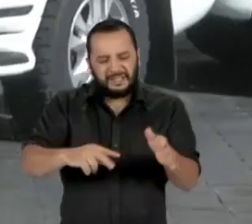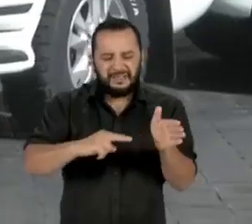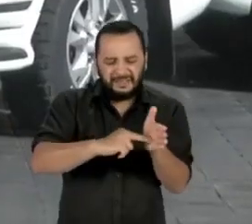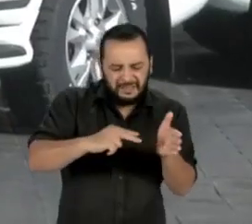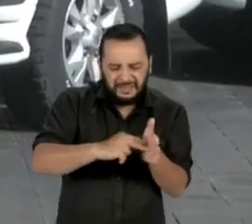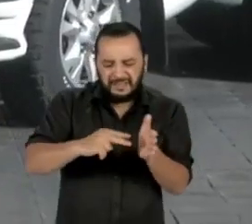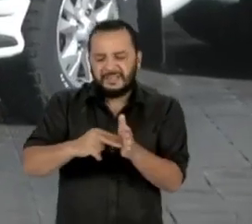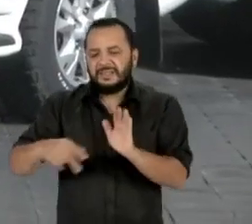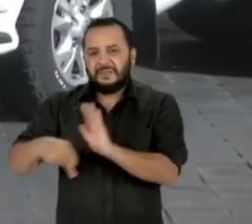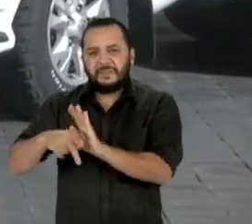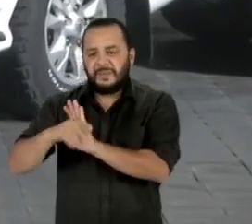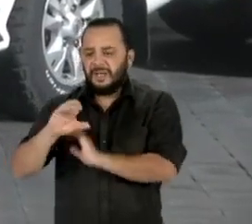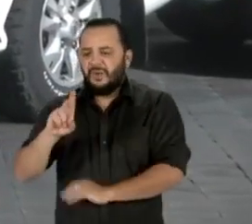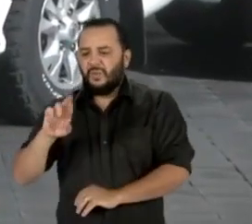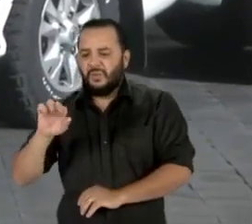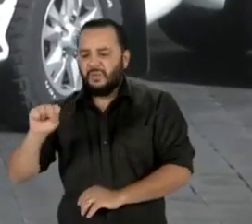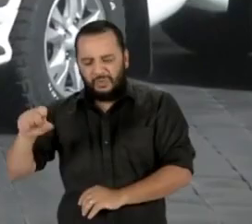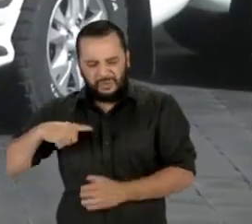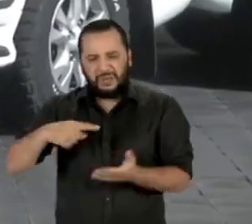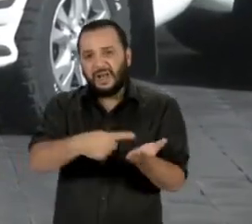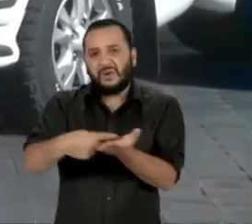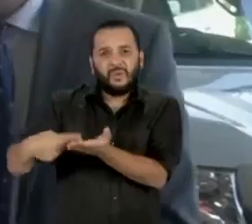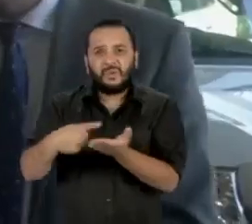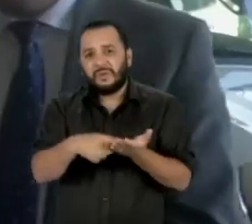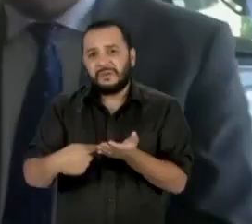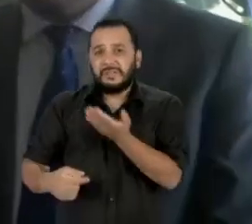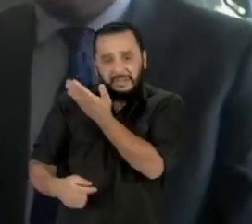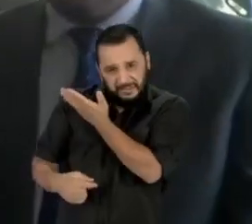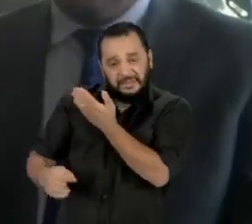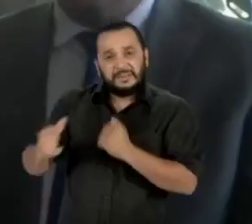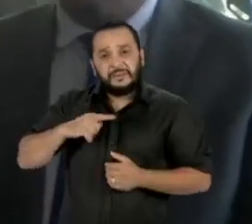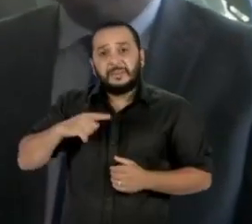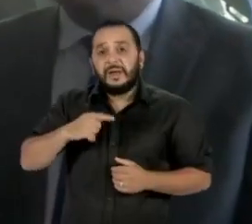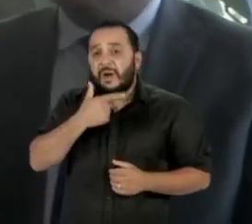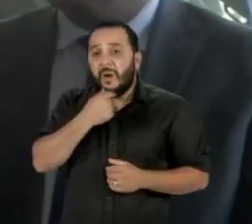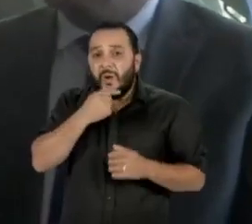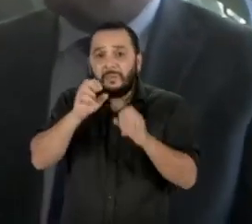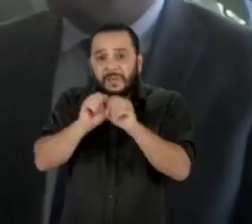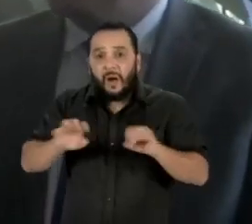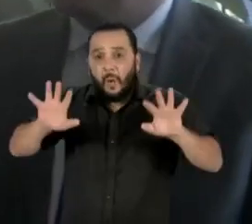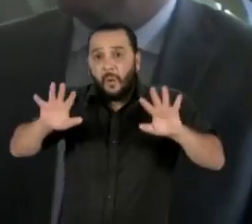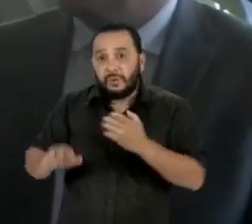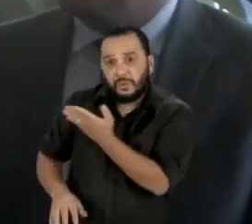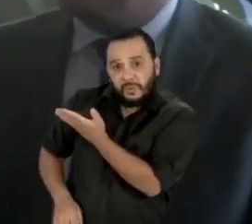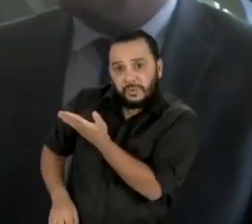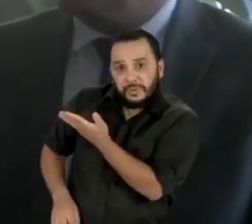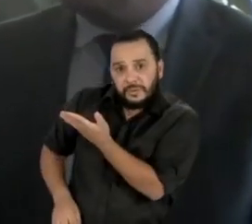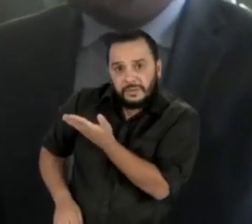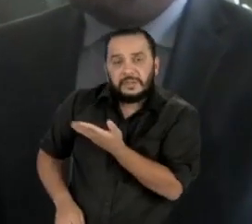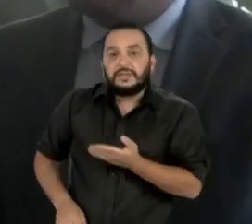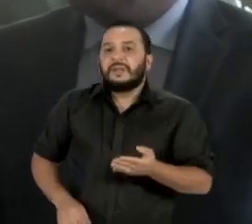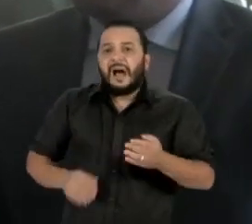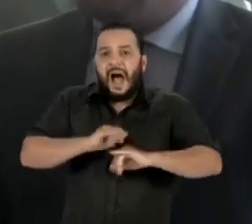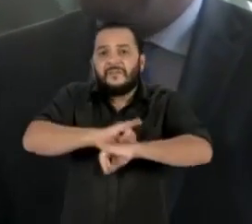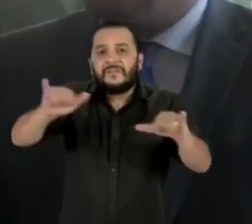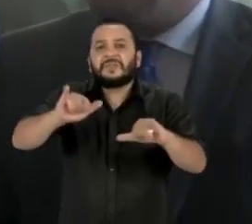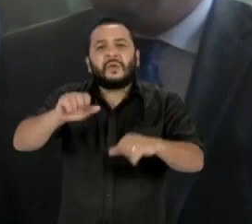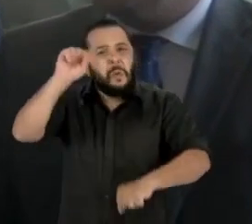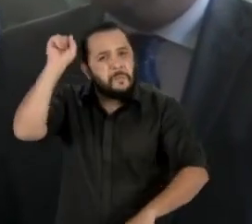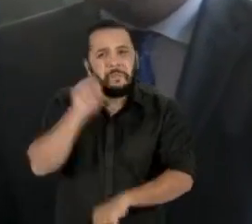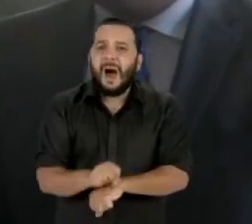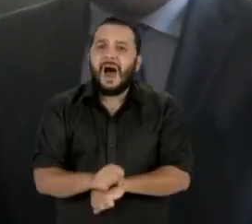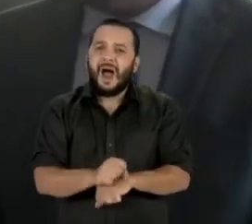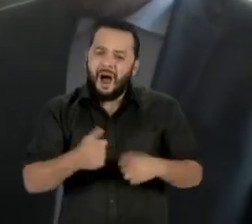curdos. E o enviado das Nações Unidas, Geir Pedersen, afirmou que é preciso parar imediatamente os